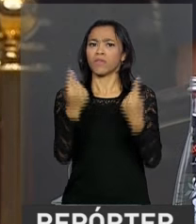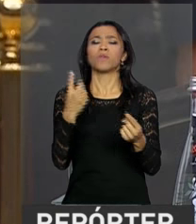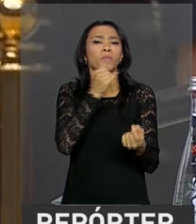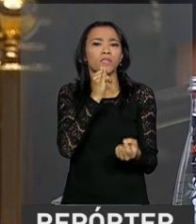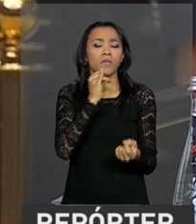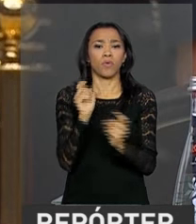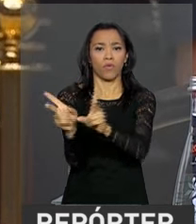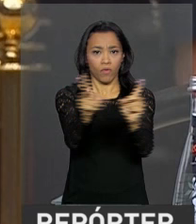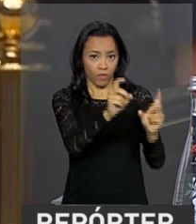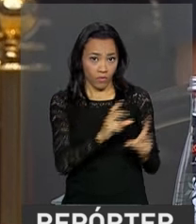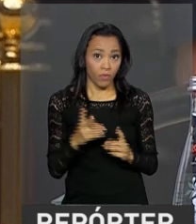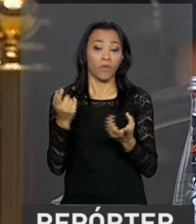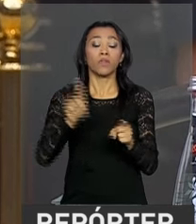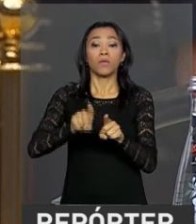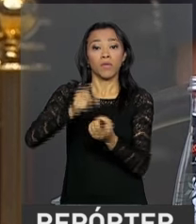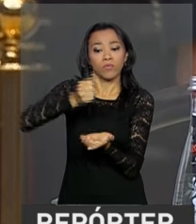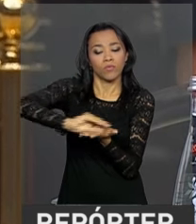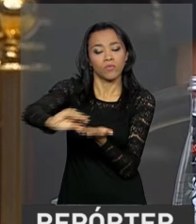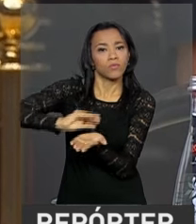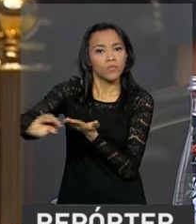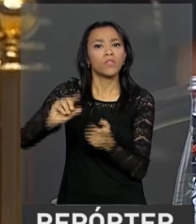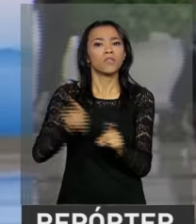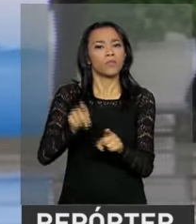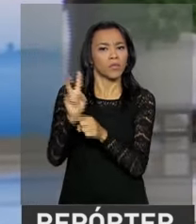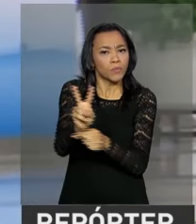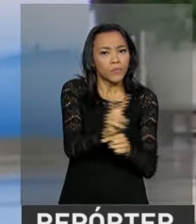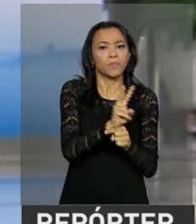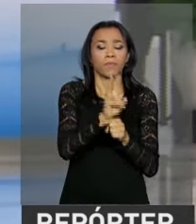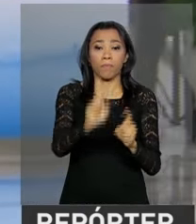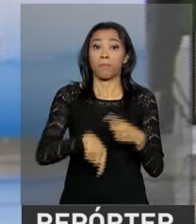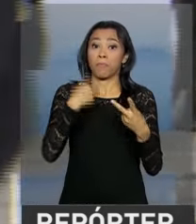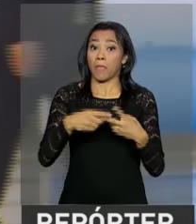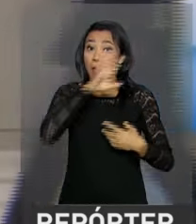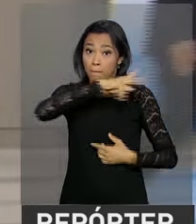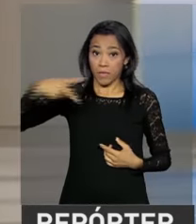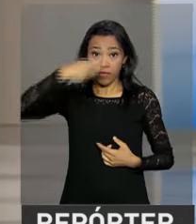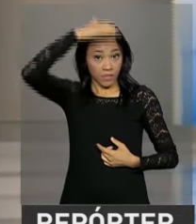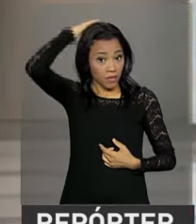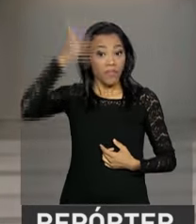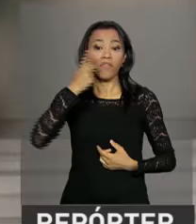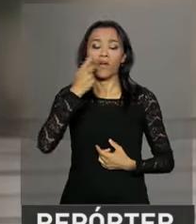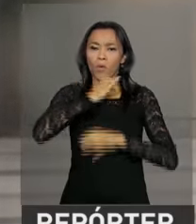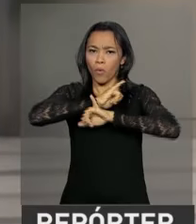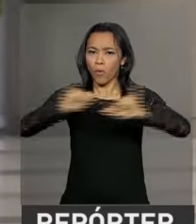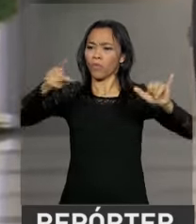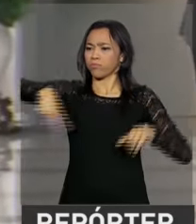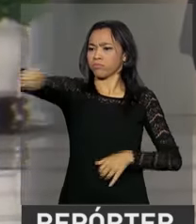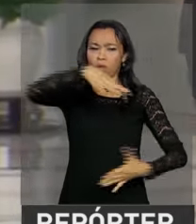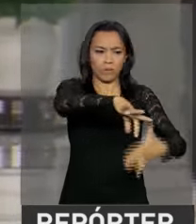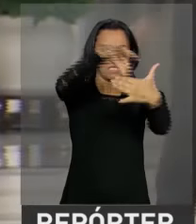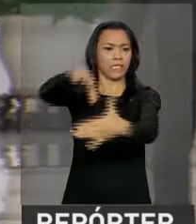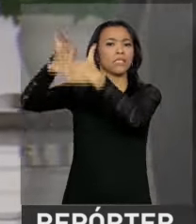lento do comércio e dos investimentos e o protecionismo. Michel Temer reafirmou aos chefes de Estado e de governo